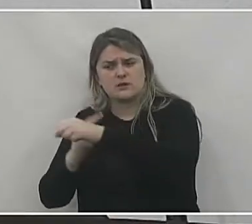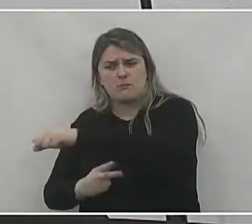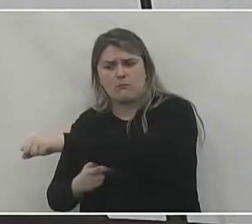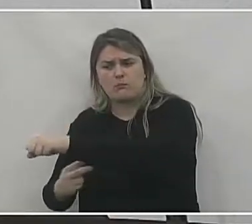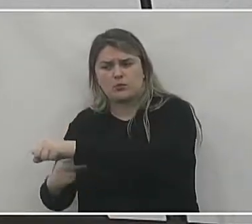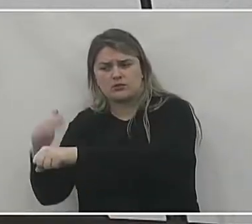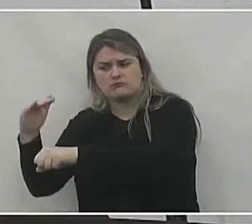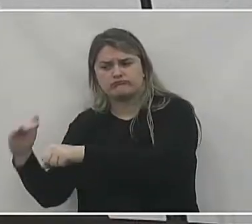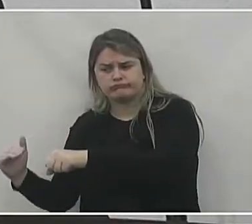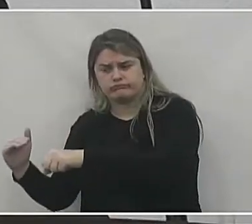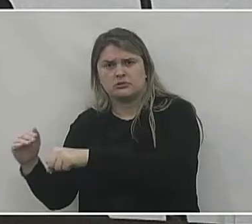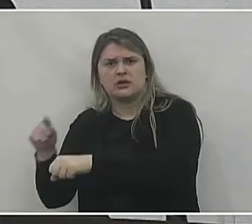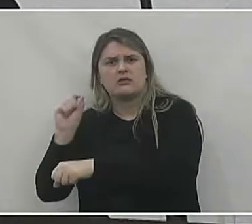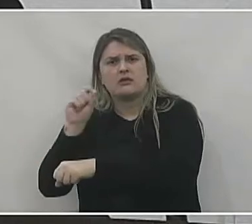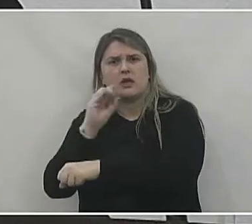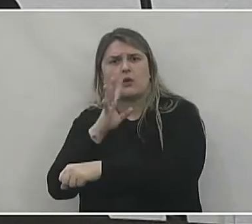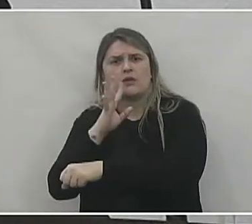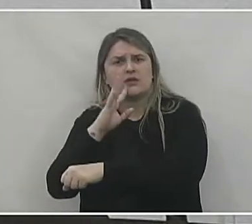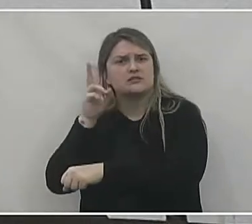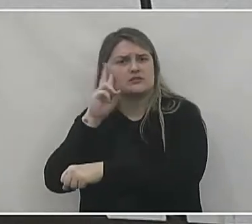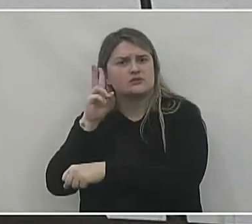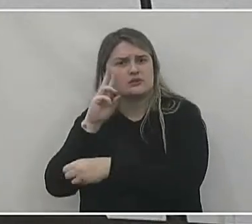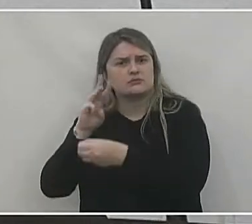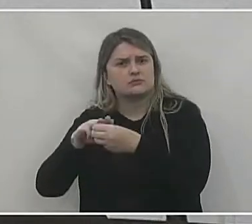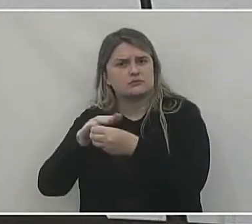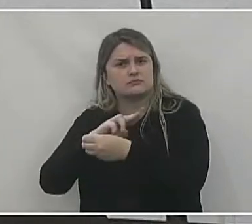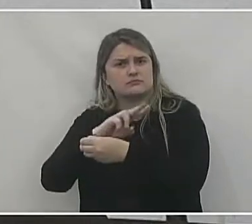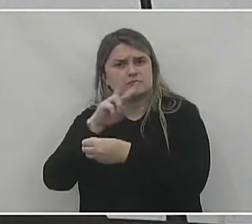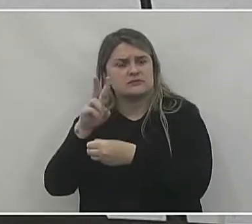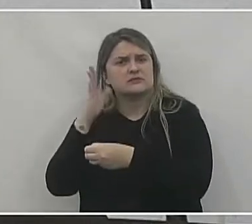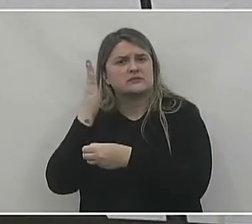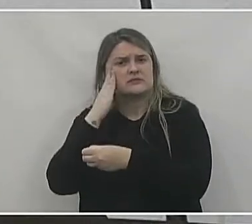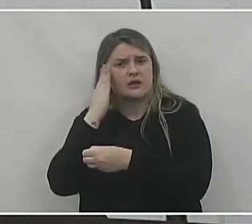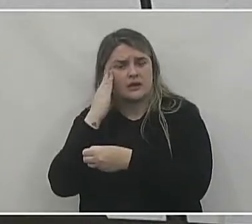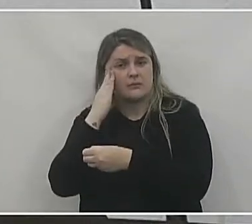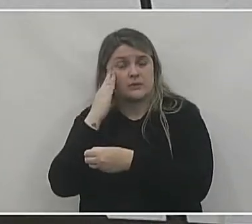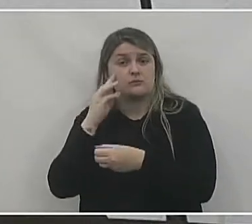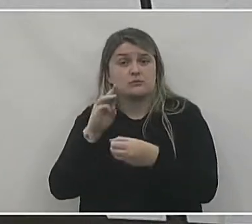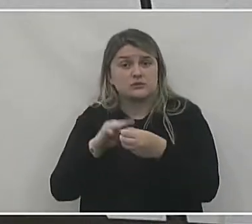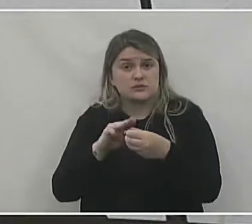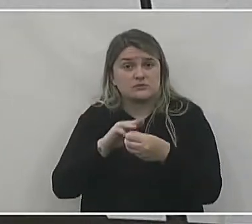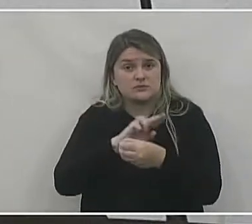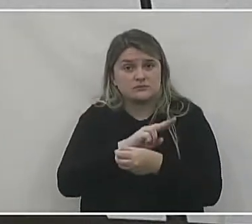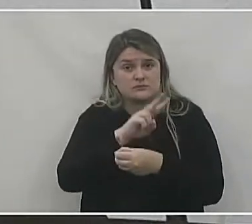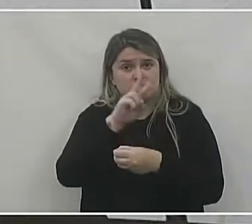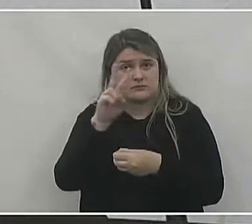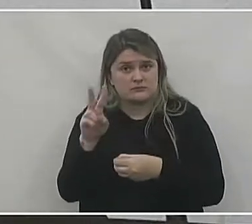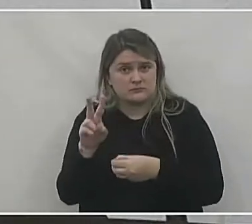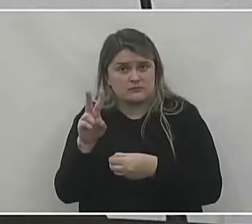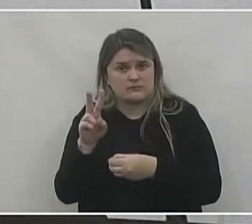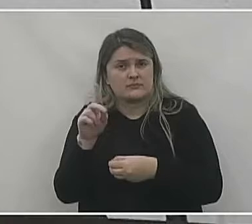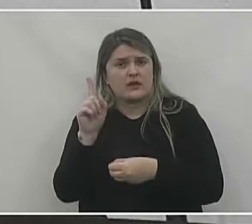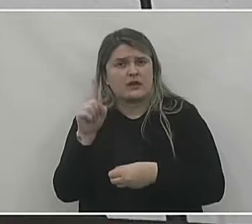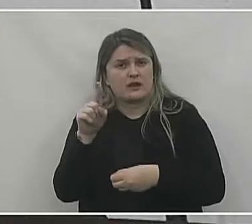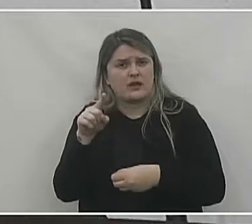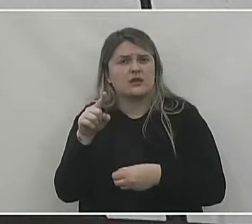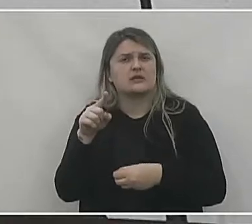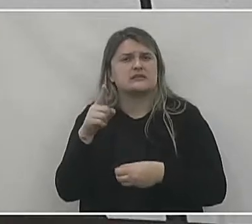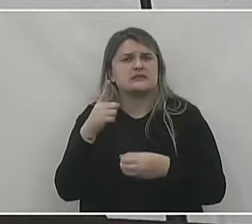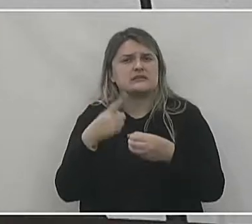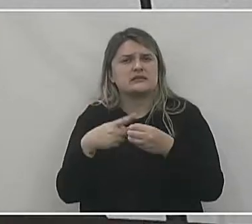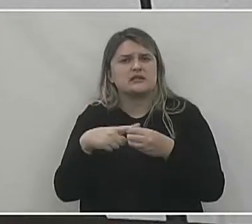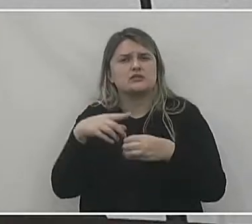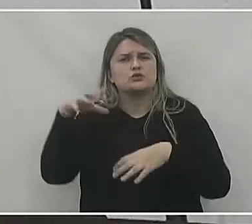E quem é aqui, conhece a história de União da Vitória, sabe que União da Vitória era uma cidade com